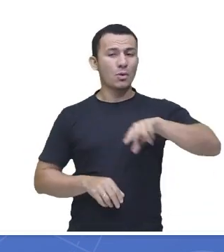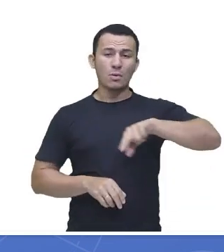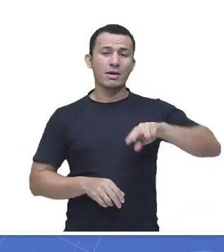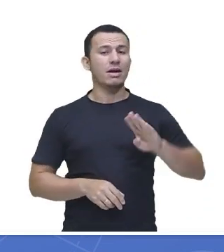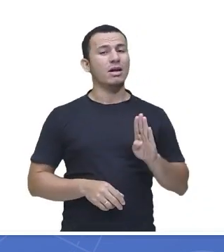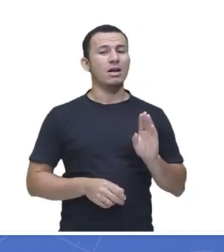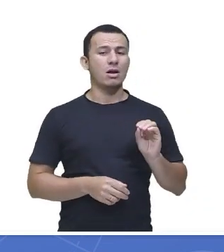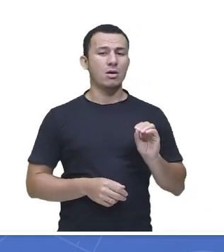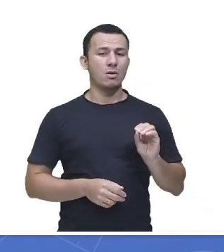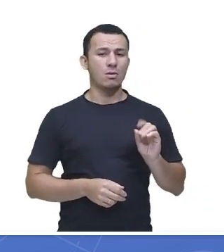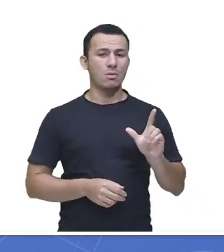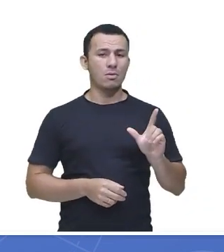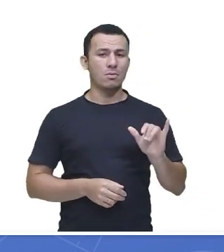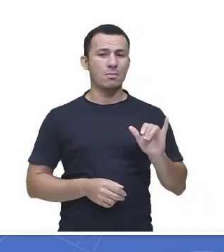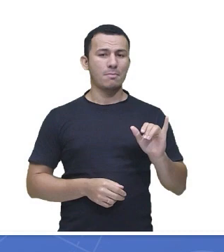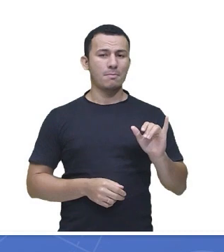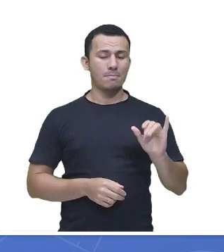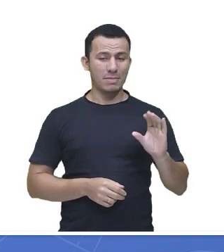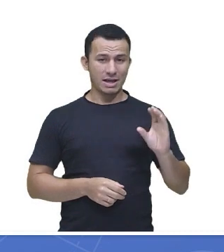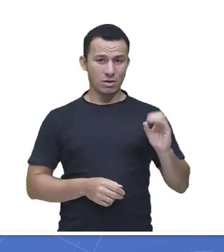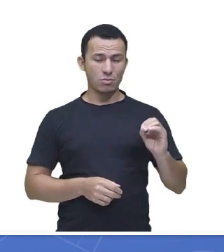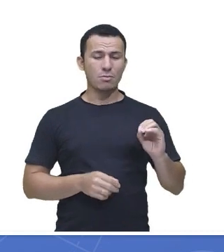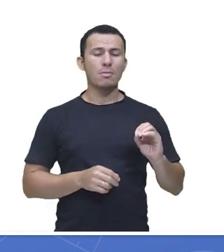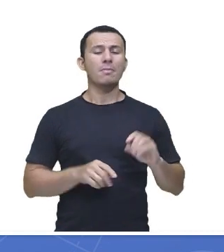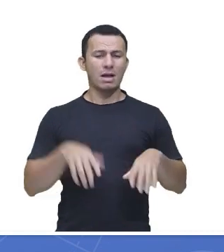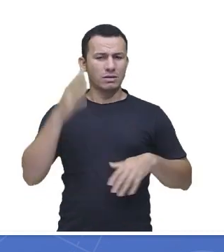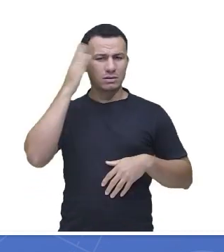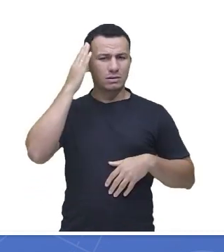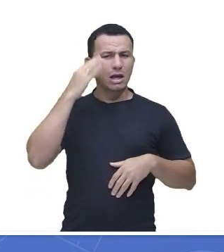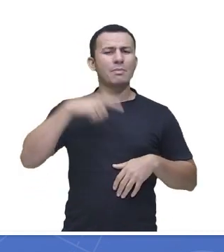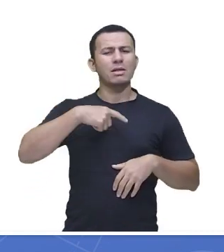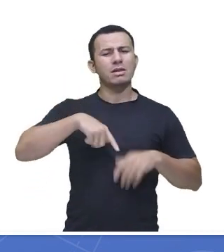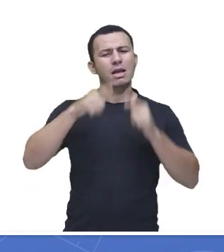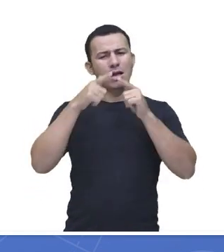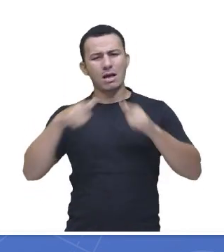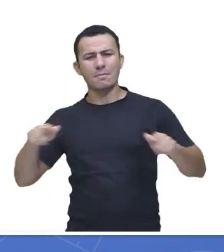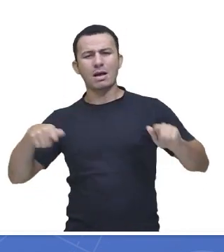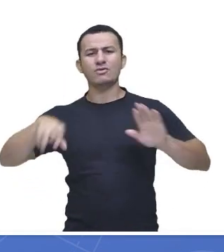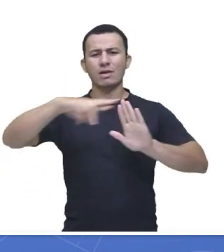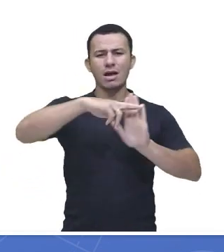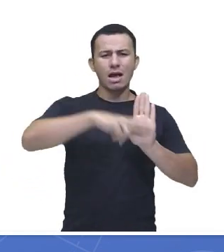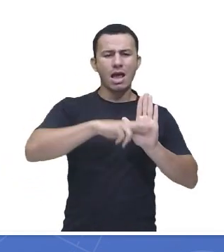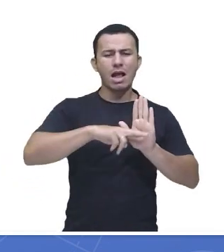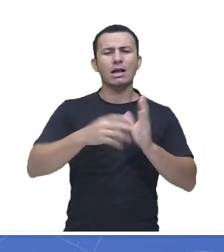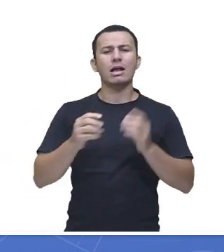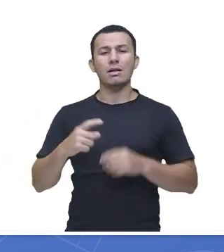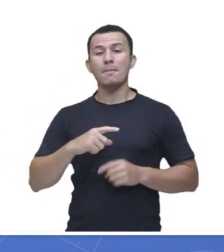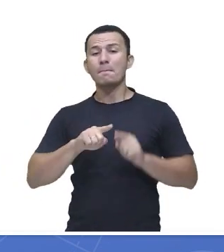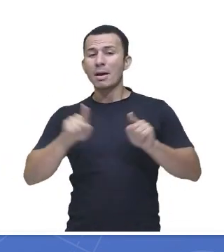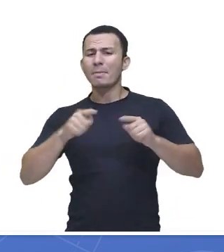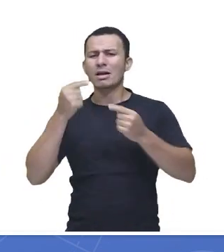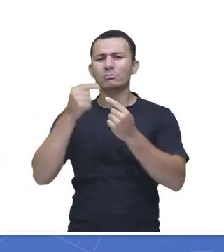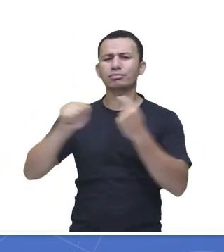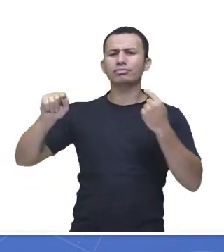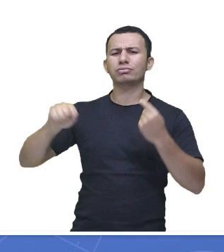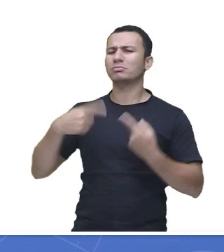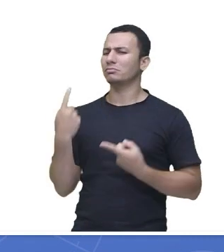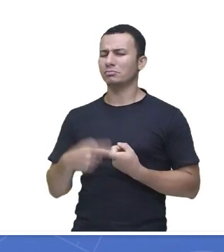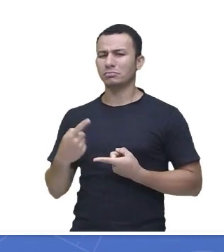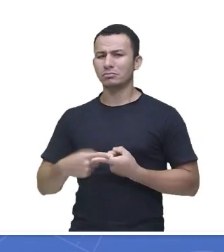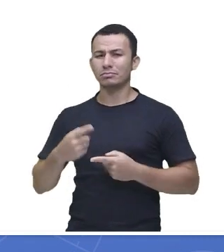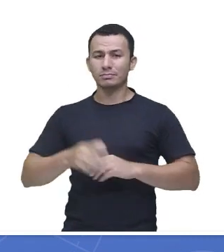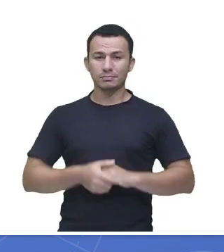norma padrão da língua, esse uso é inadequado, pois. Então vamos ao seguinte, a gente aprendeu que os